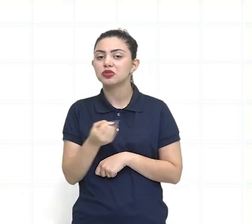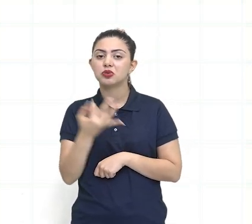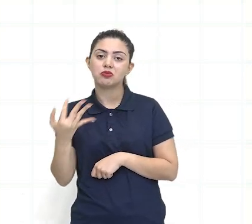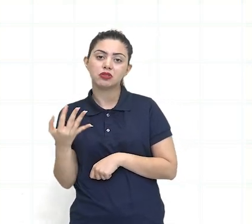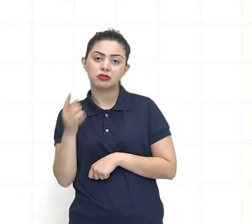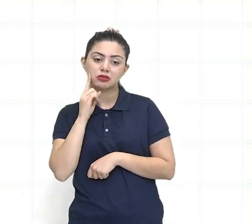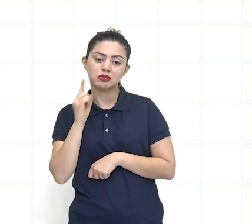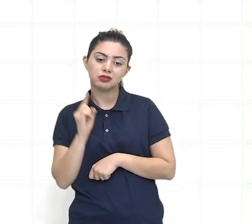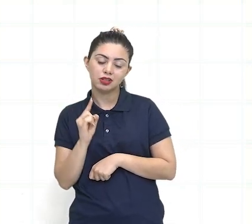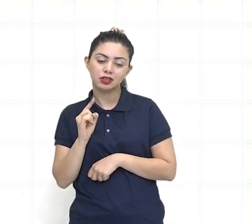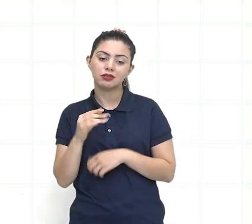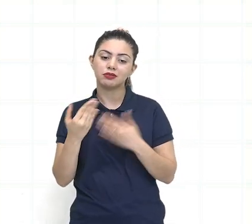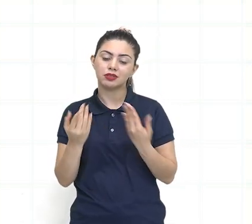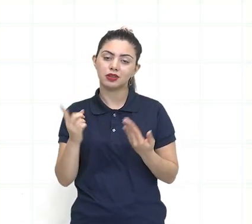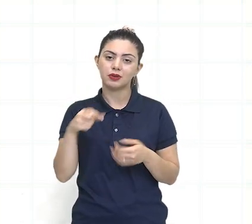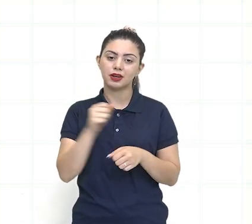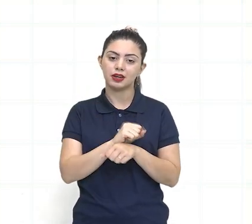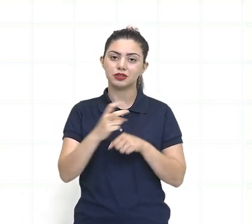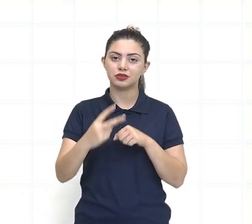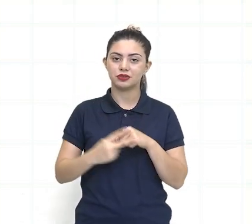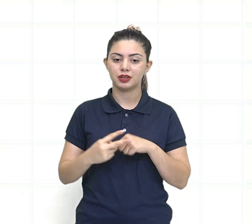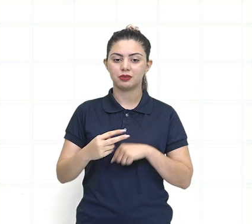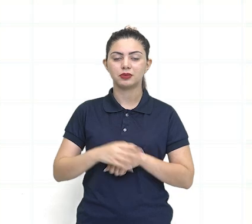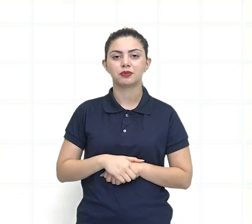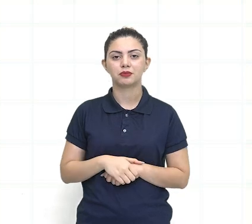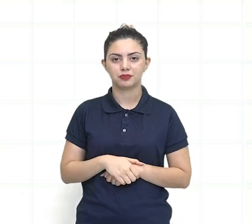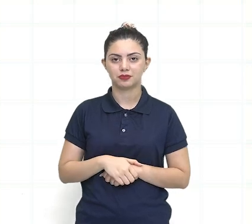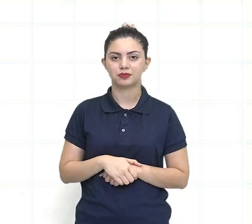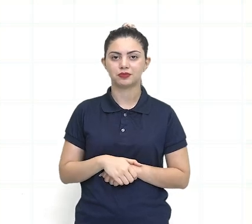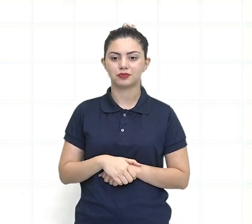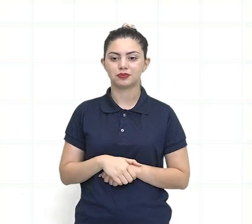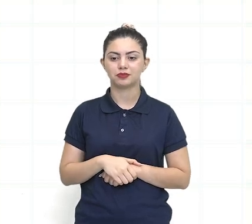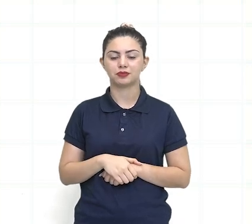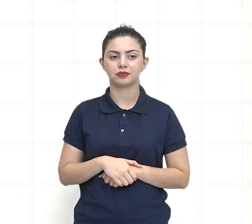teve. Portanto, aqui é advérbio, certo?